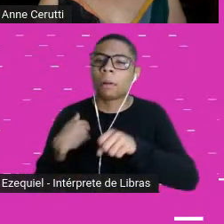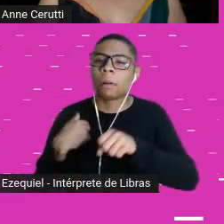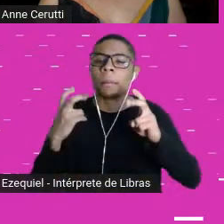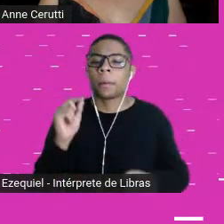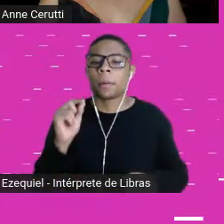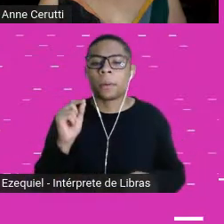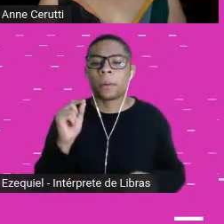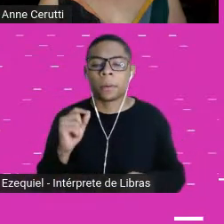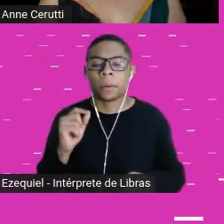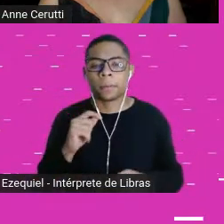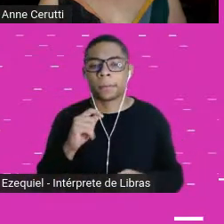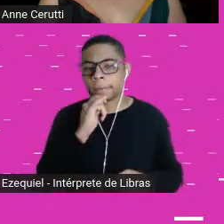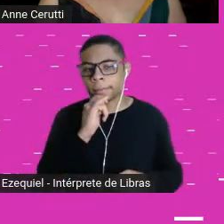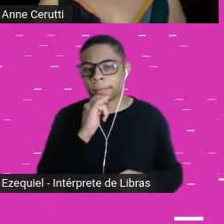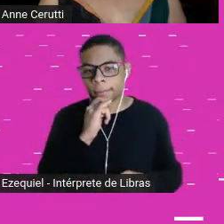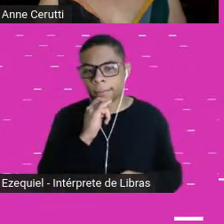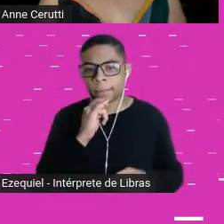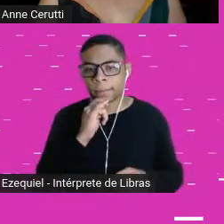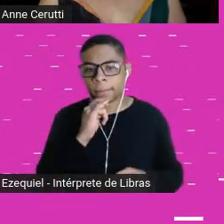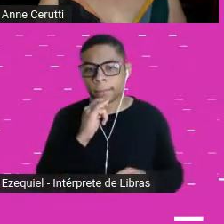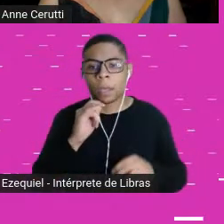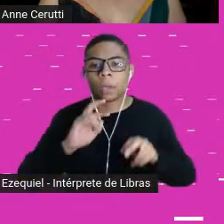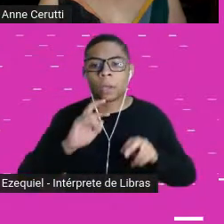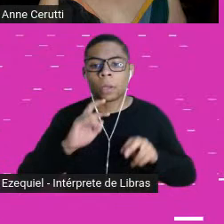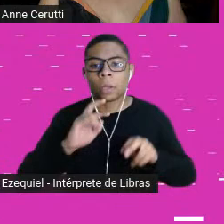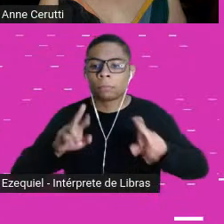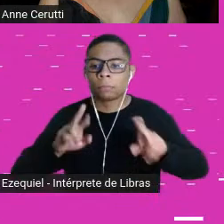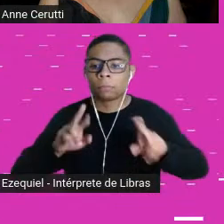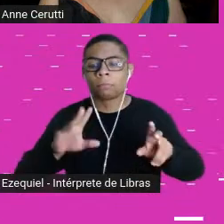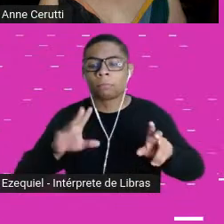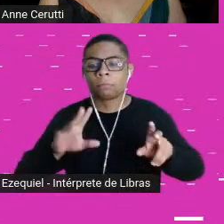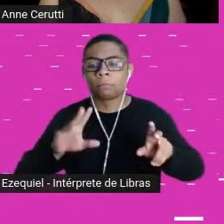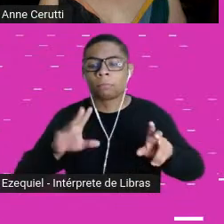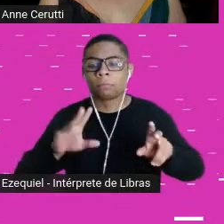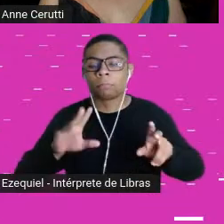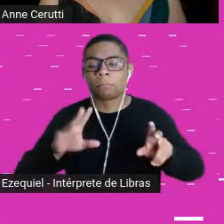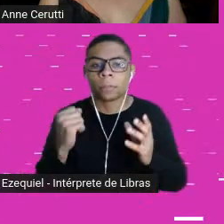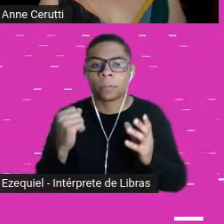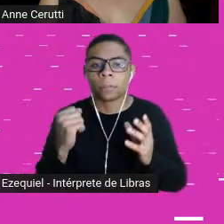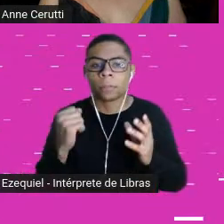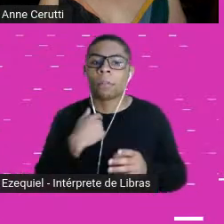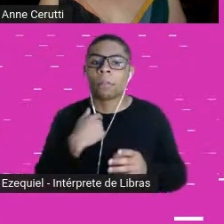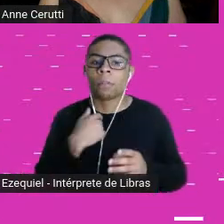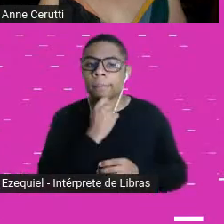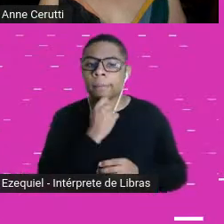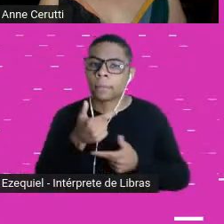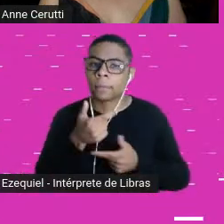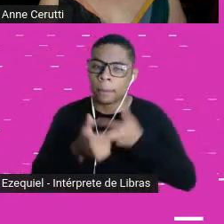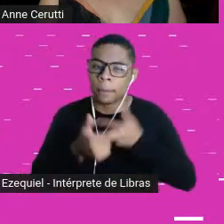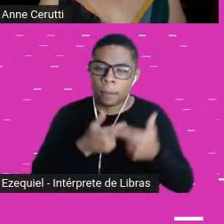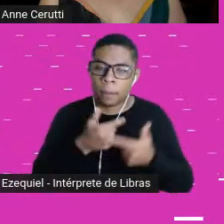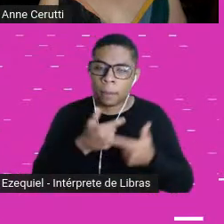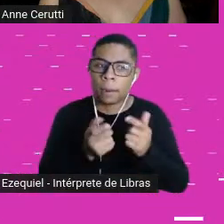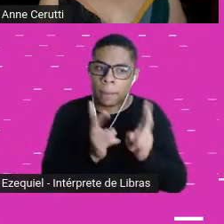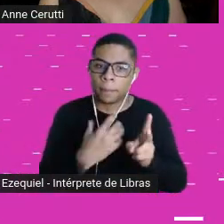as coisas estão tão fortes e que eu ainda trabalho tão do mesmo jeito, mas para responder a sua pergunta, o que fica? Primeiro,